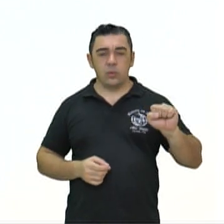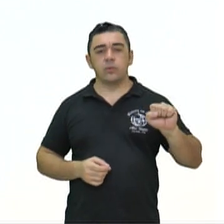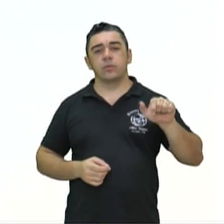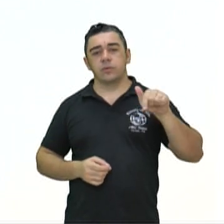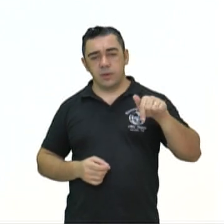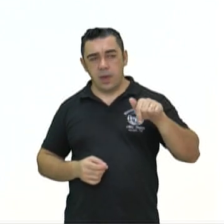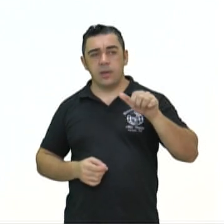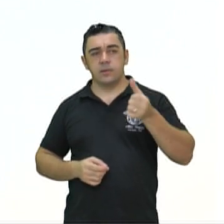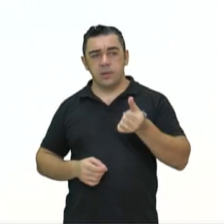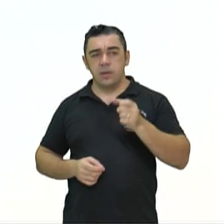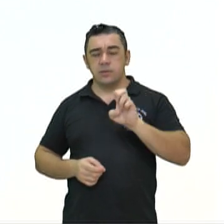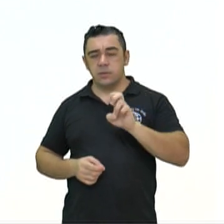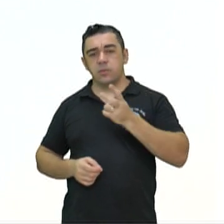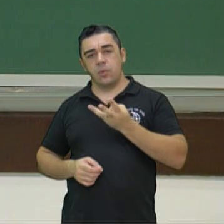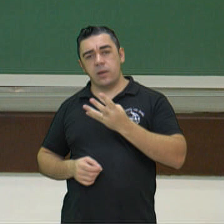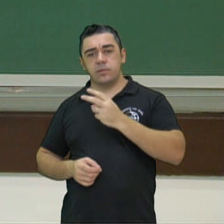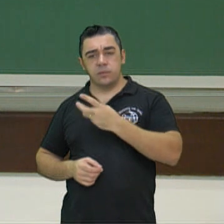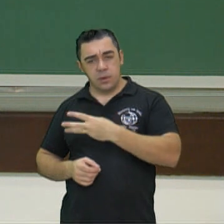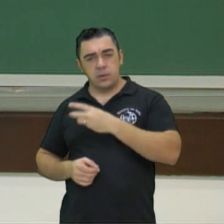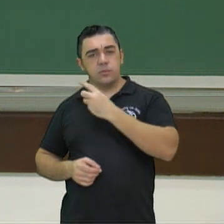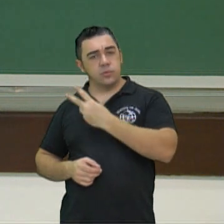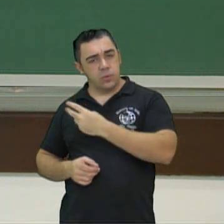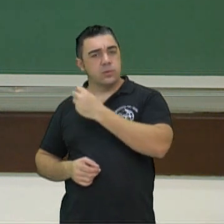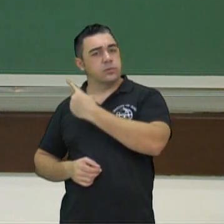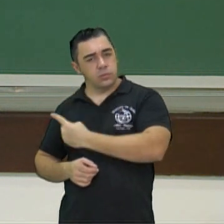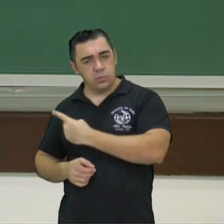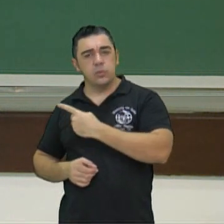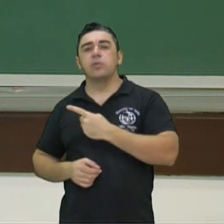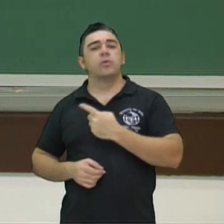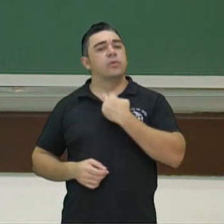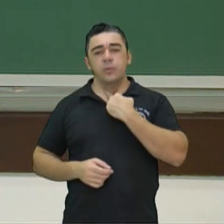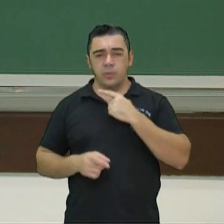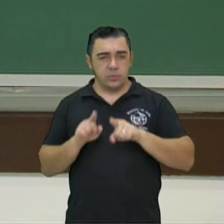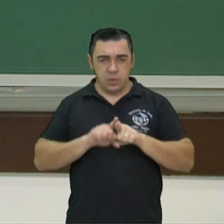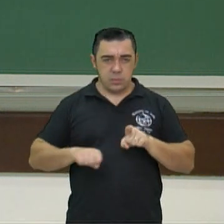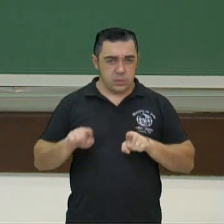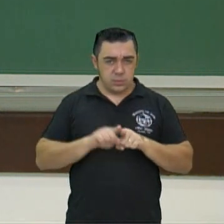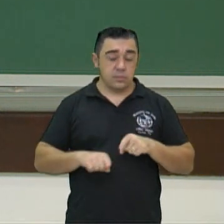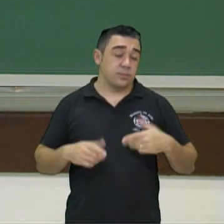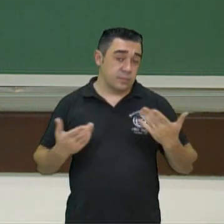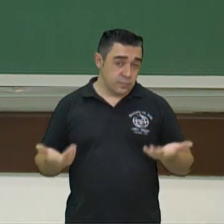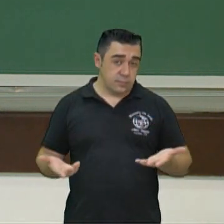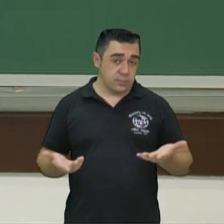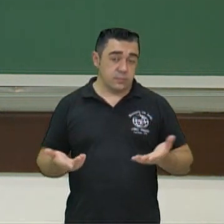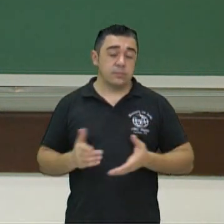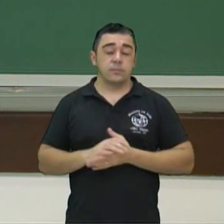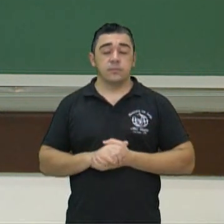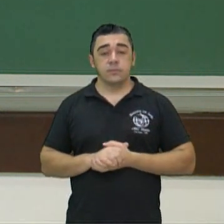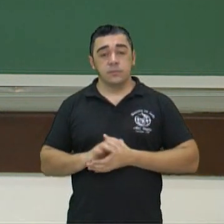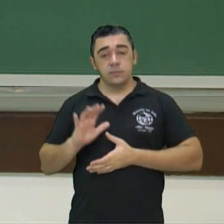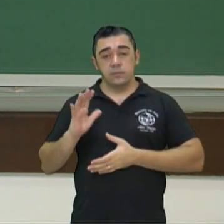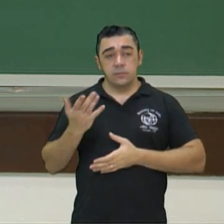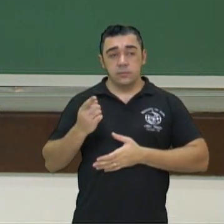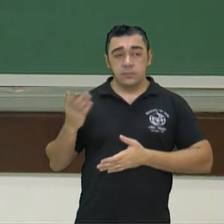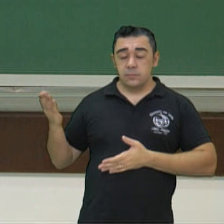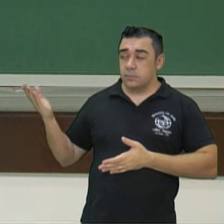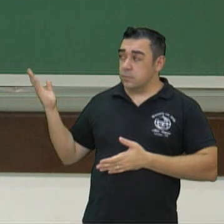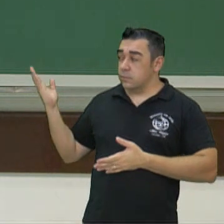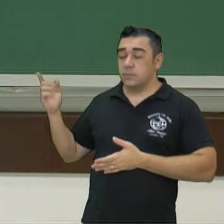assim sucessivamente, né? Como eu não posso repetir as letras, então vai acontecer